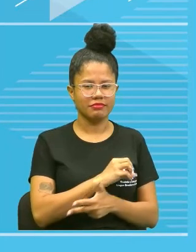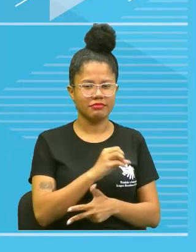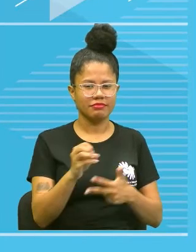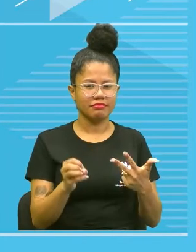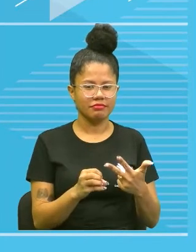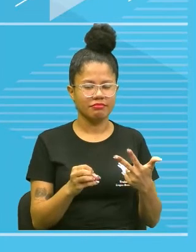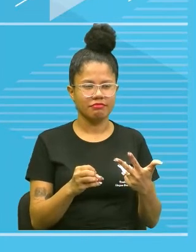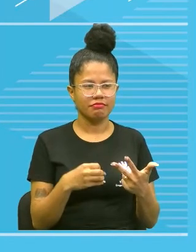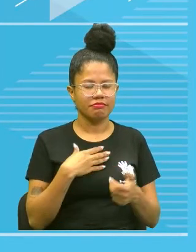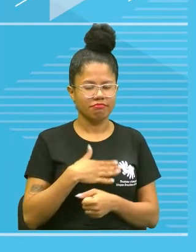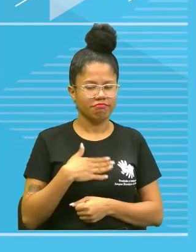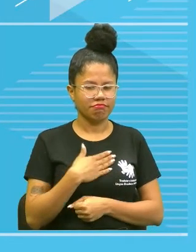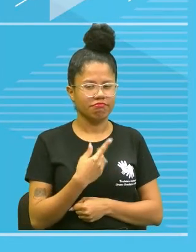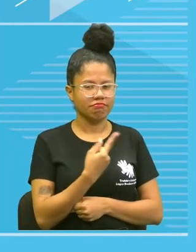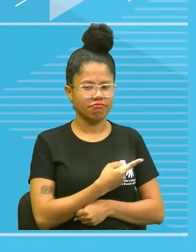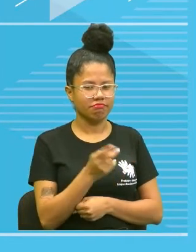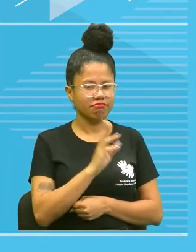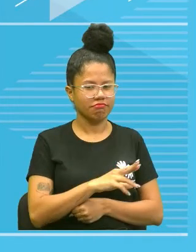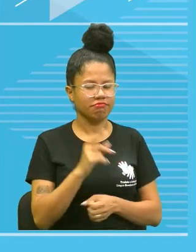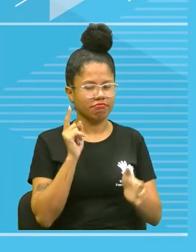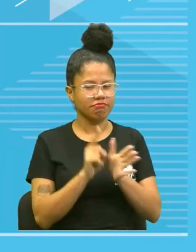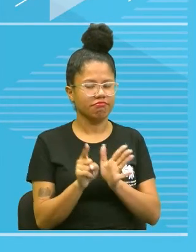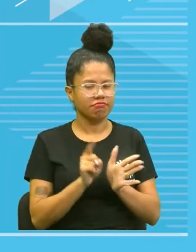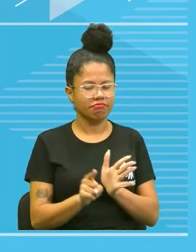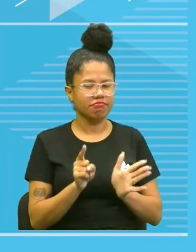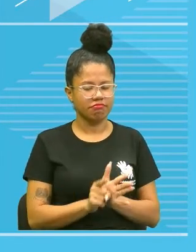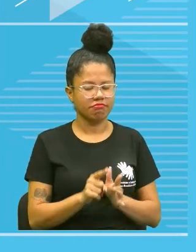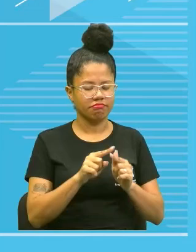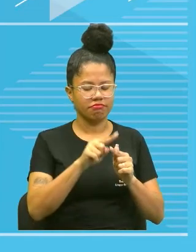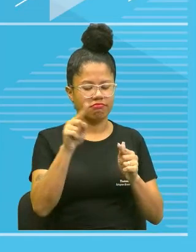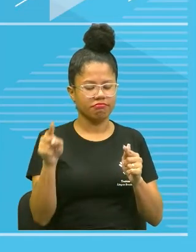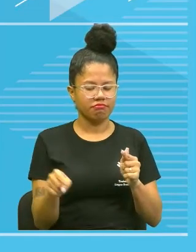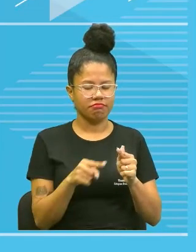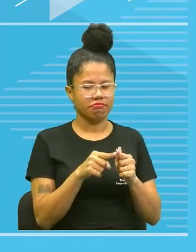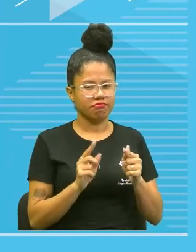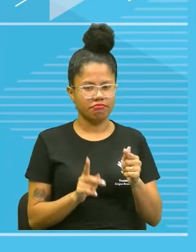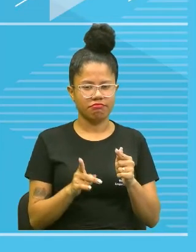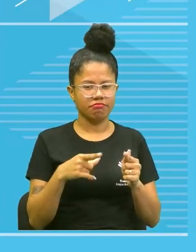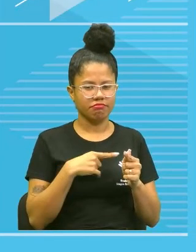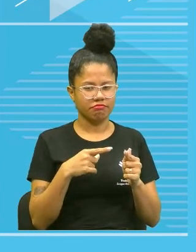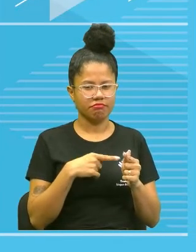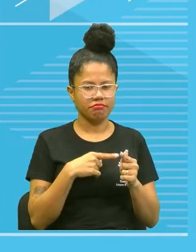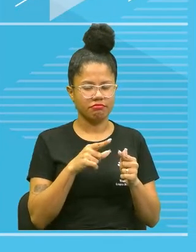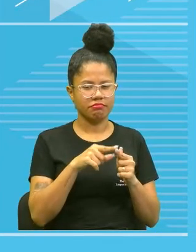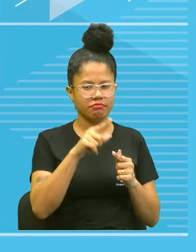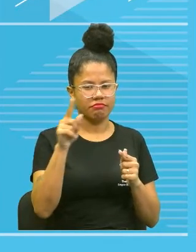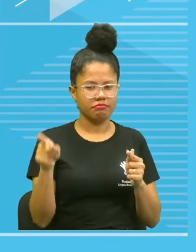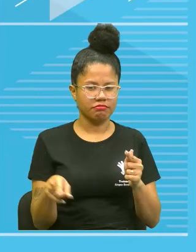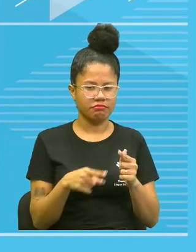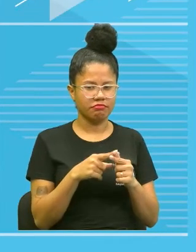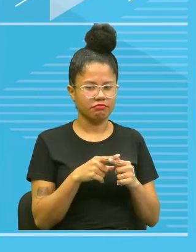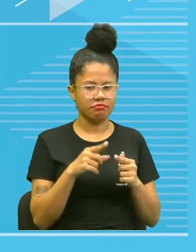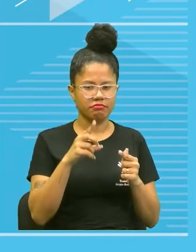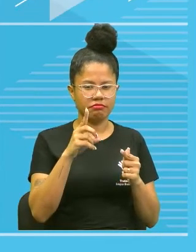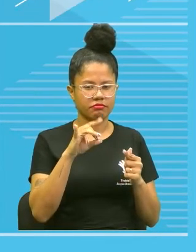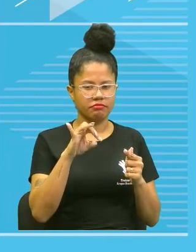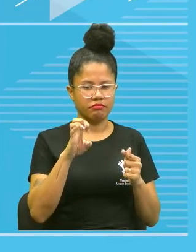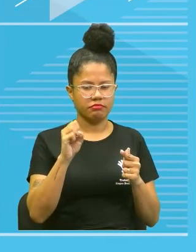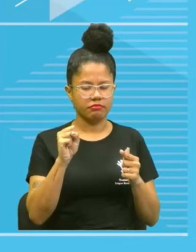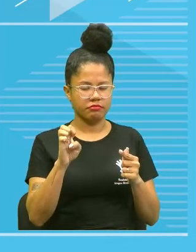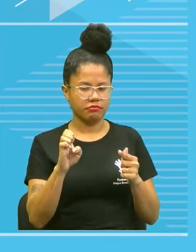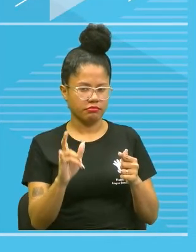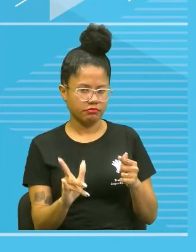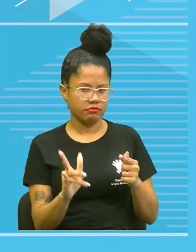de verdade ciclo de Carnot. É o único ciclo cobrado. Existe uma coisa chamada de ciclo diesel também, né? Que é o que permite o funcionamento do combustível.